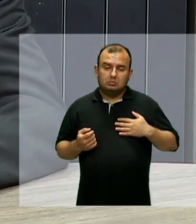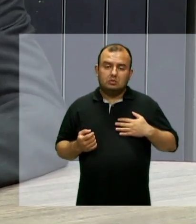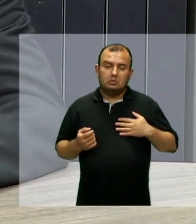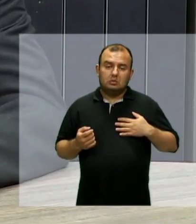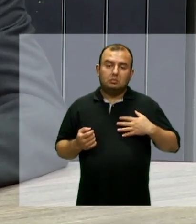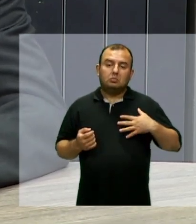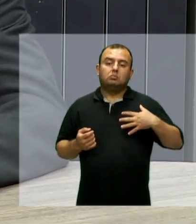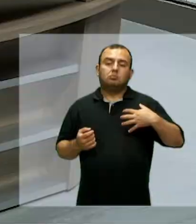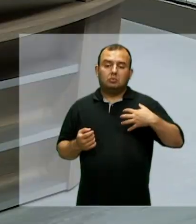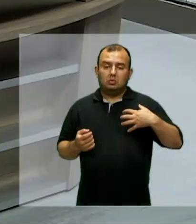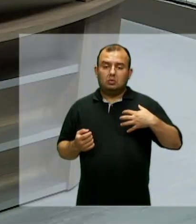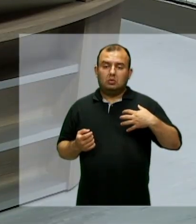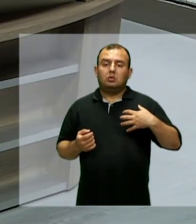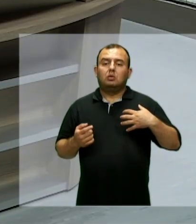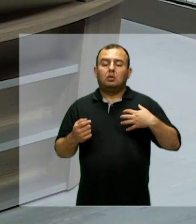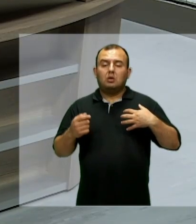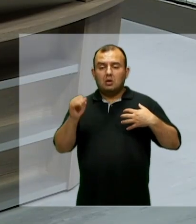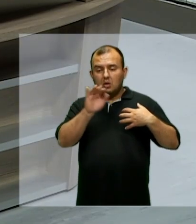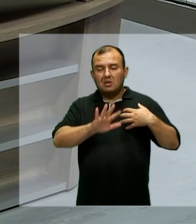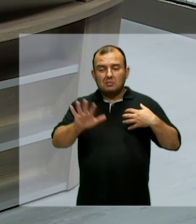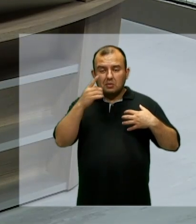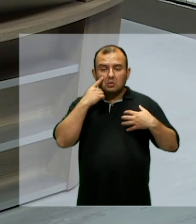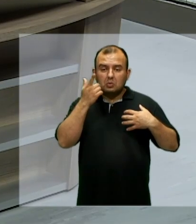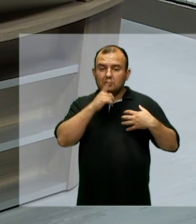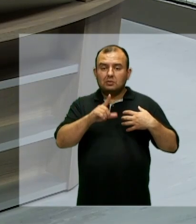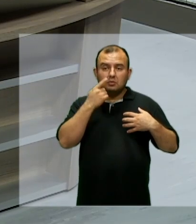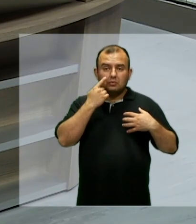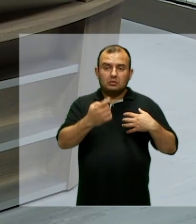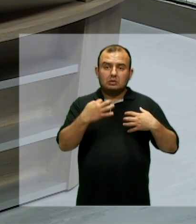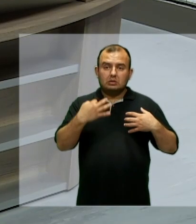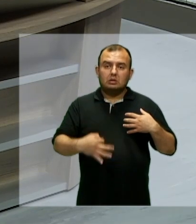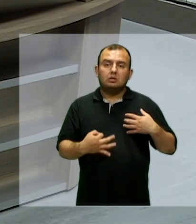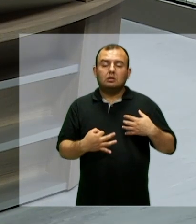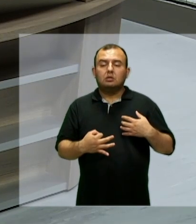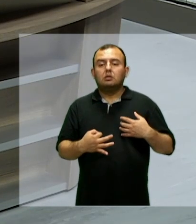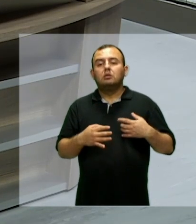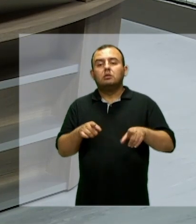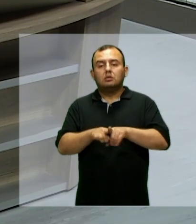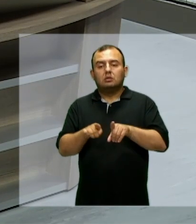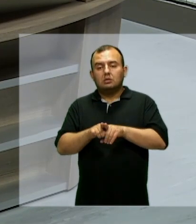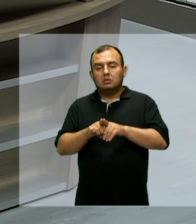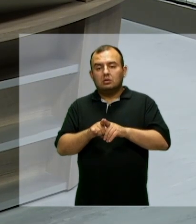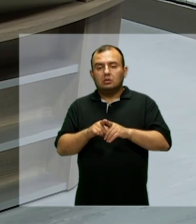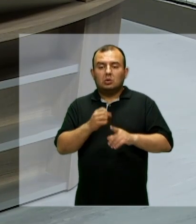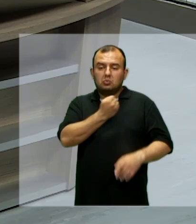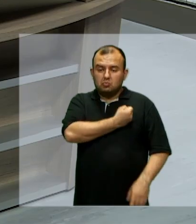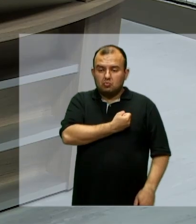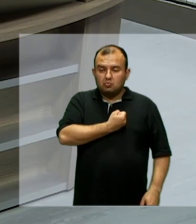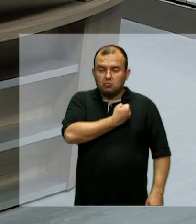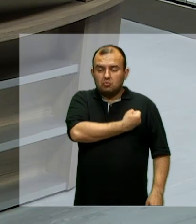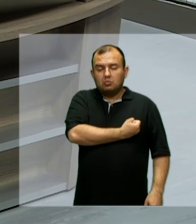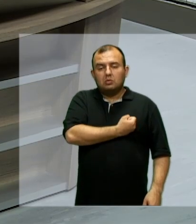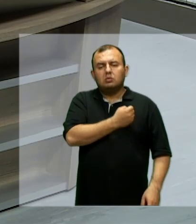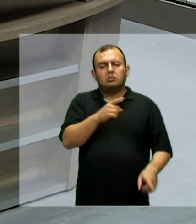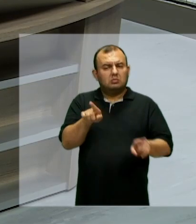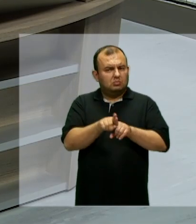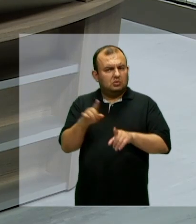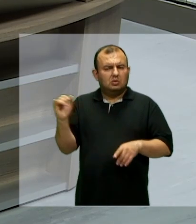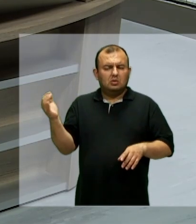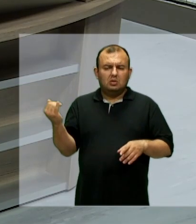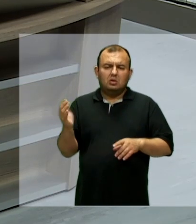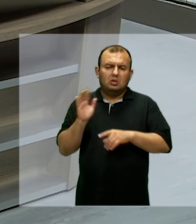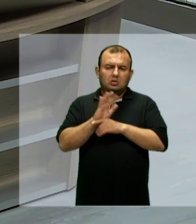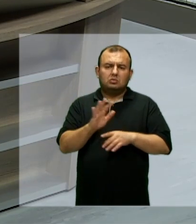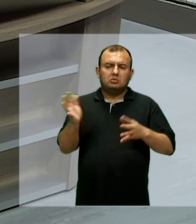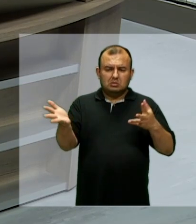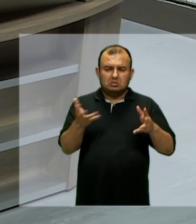muito densas, imagens que eu não consigo definir na mamografia, além do ultrassom, que é um aliado fantástico, desde que em mãos